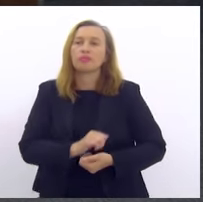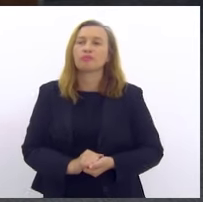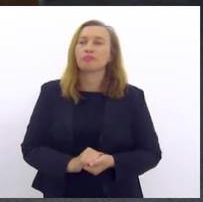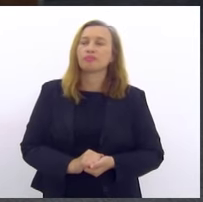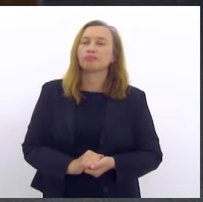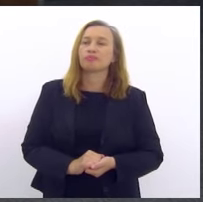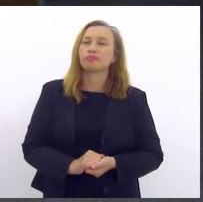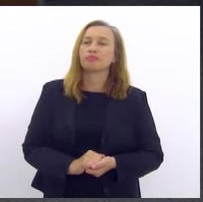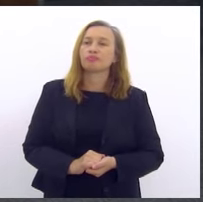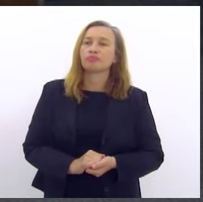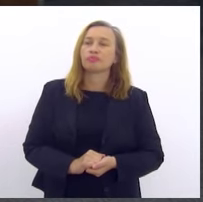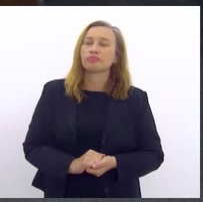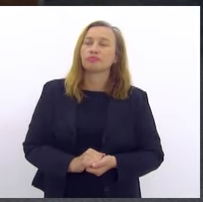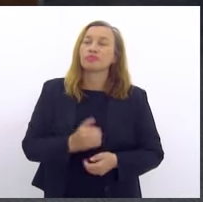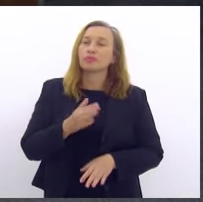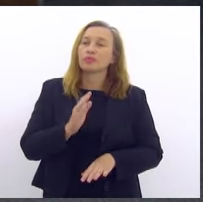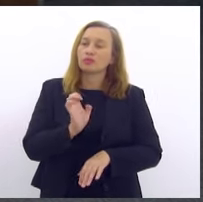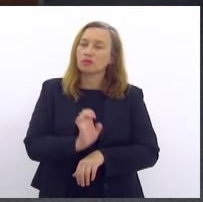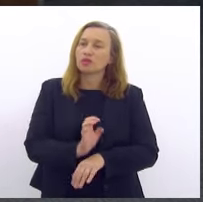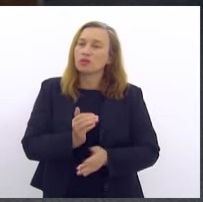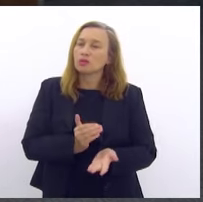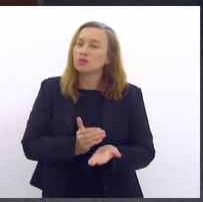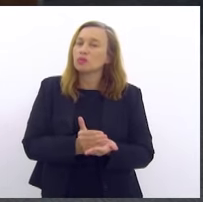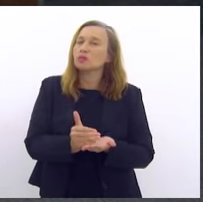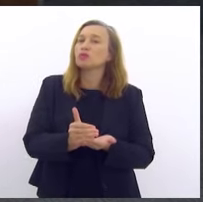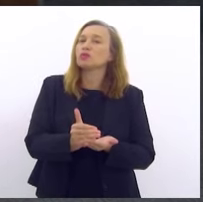Estado pioneiro.